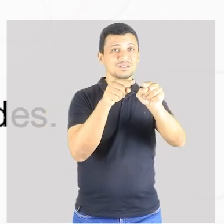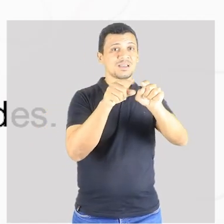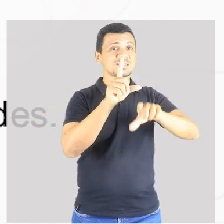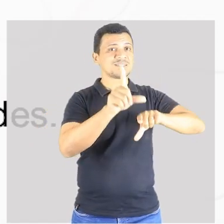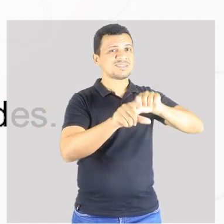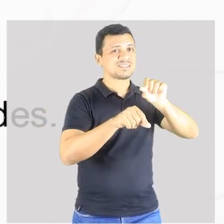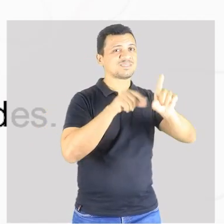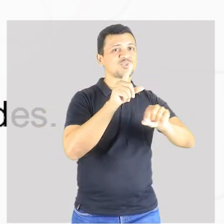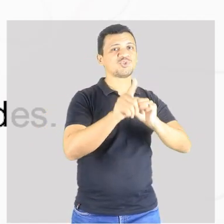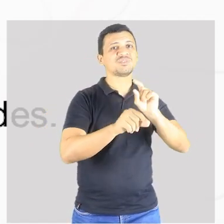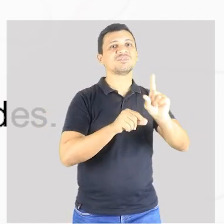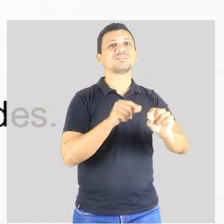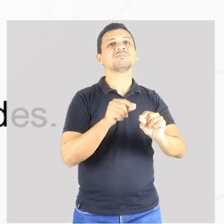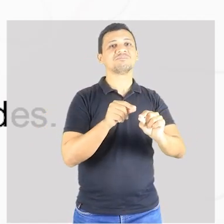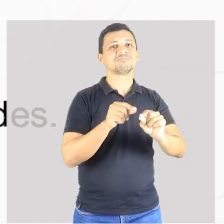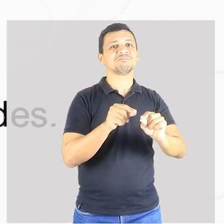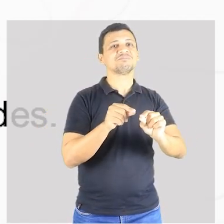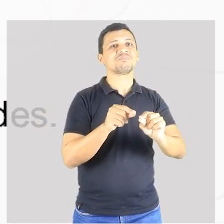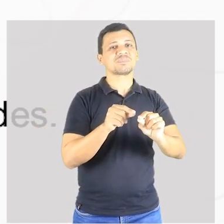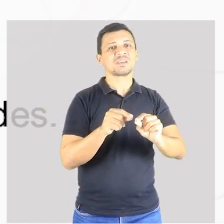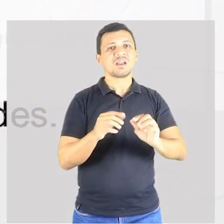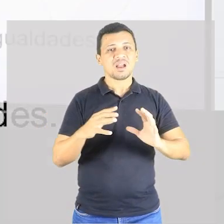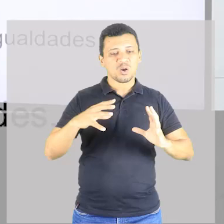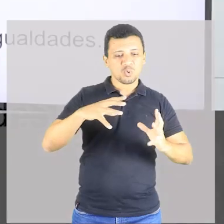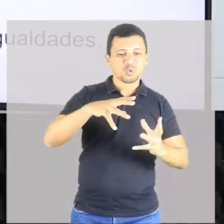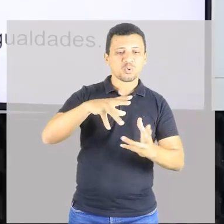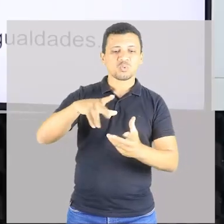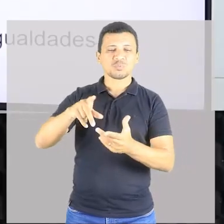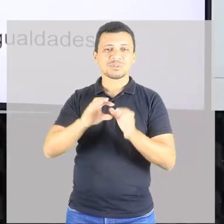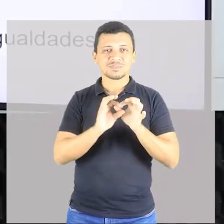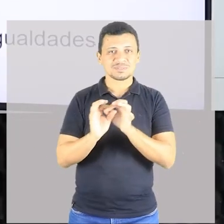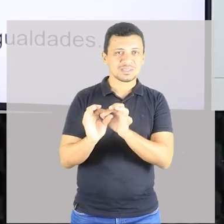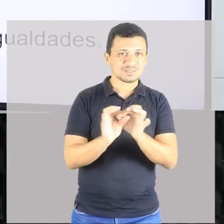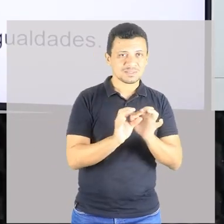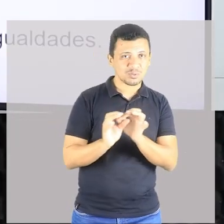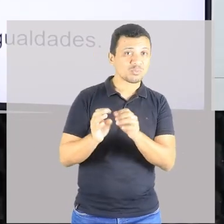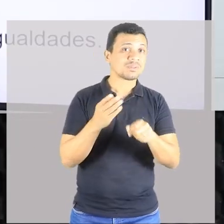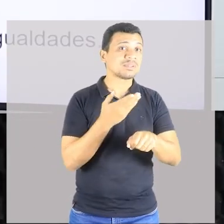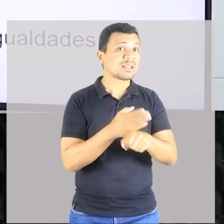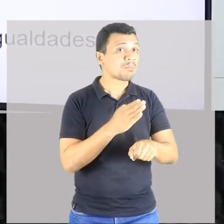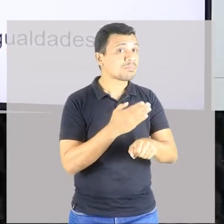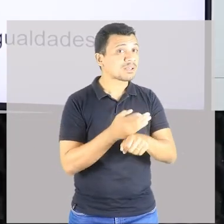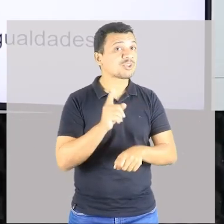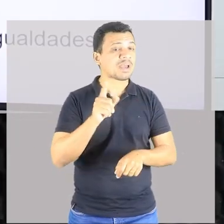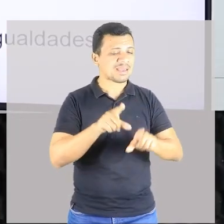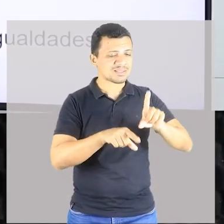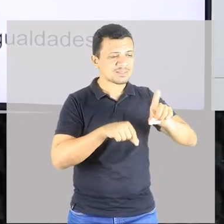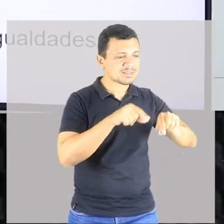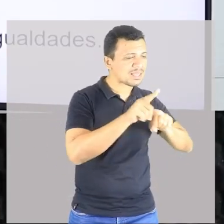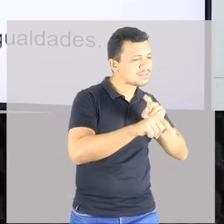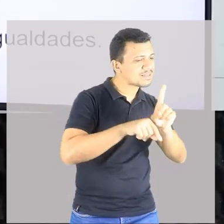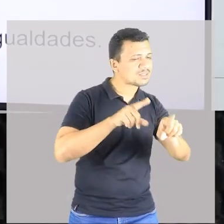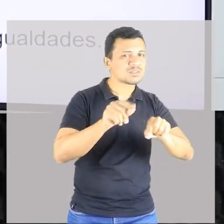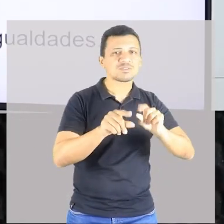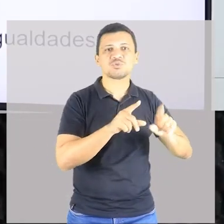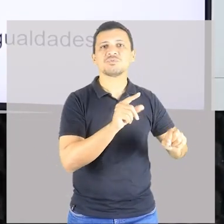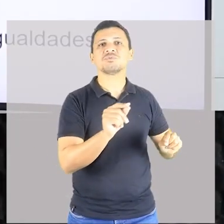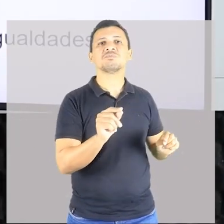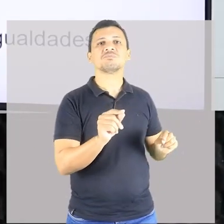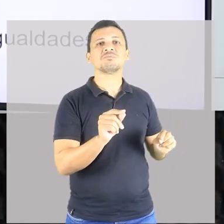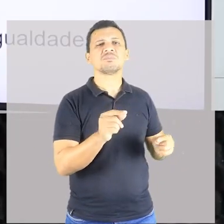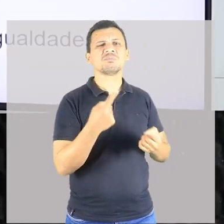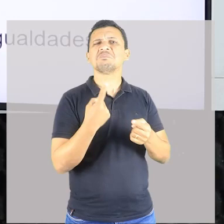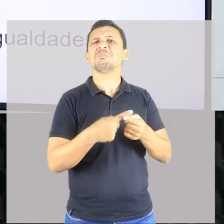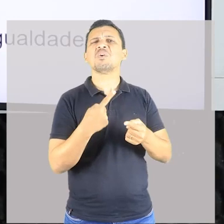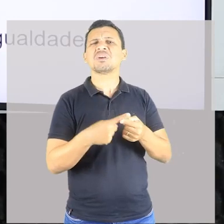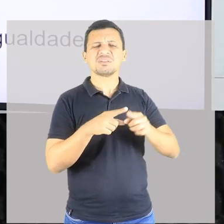seletivo. A globalização é um processo, na prática, seletivo. Ele seleciona as pessoas, tá?